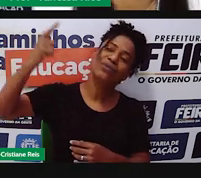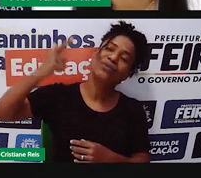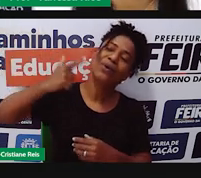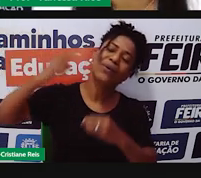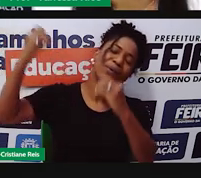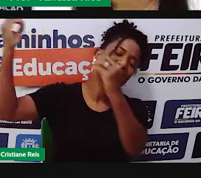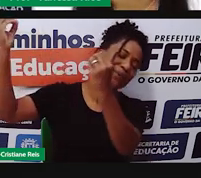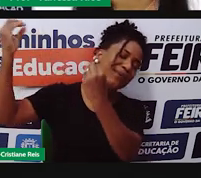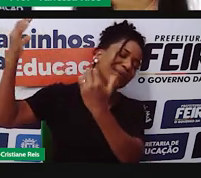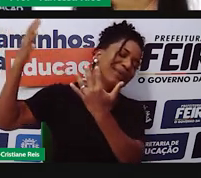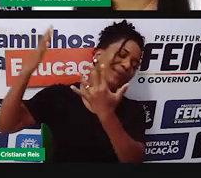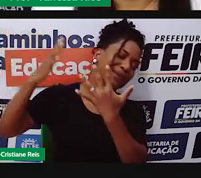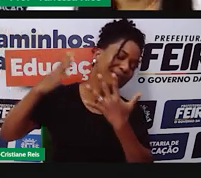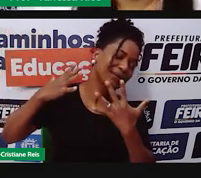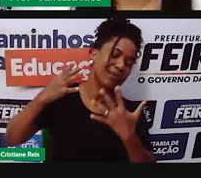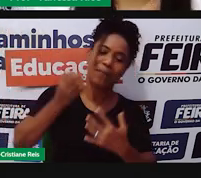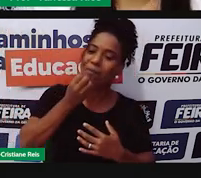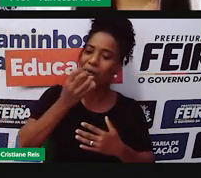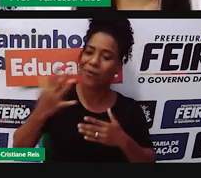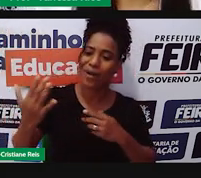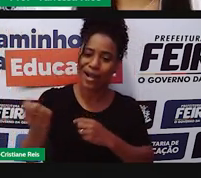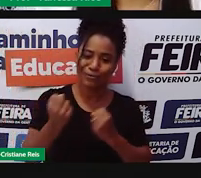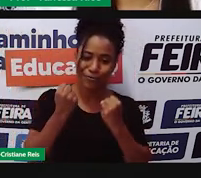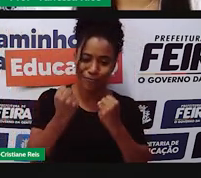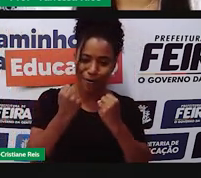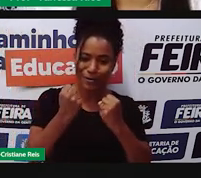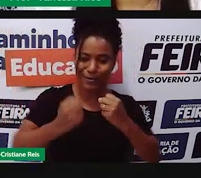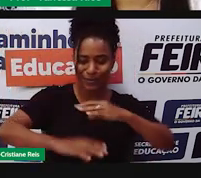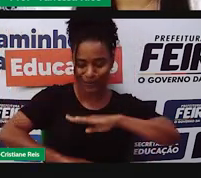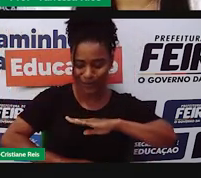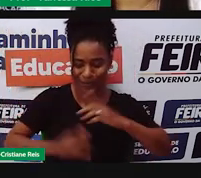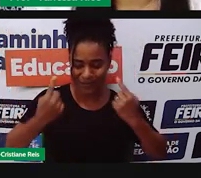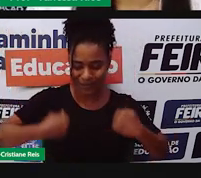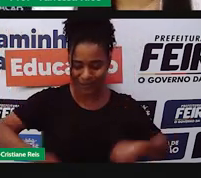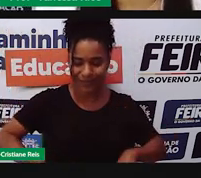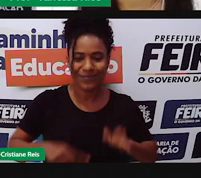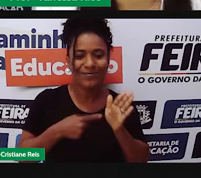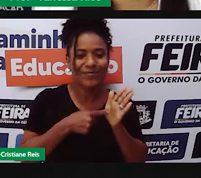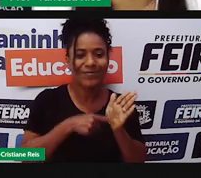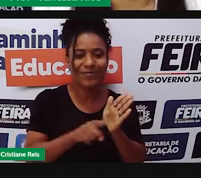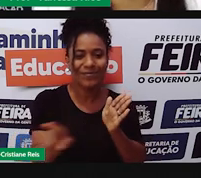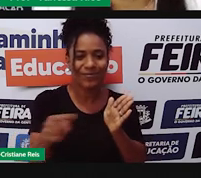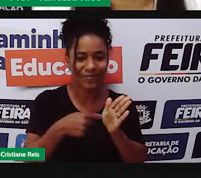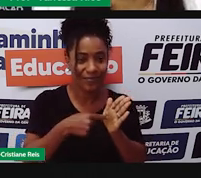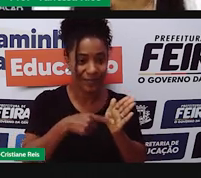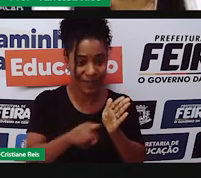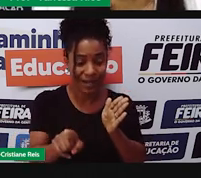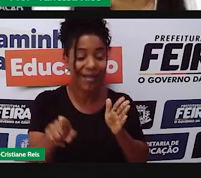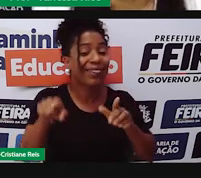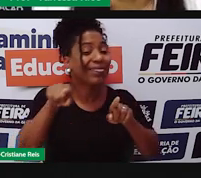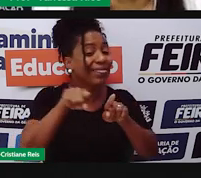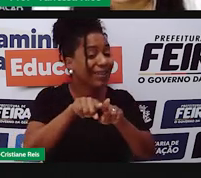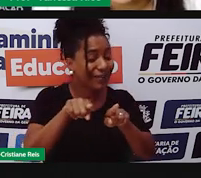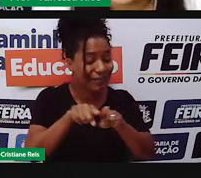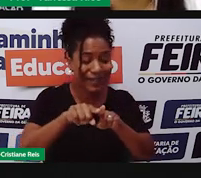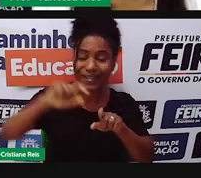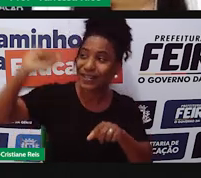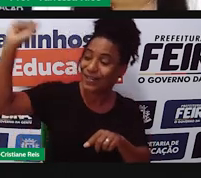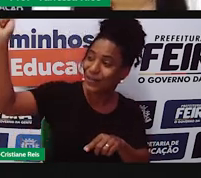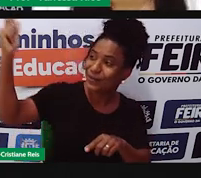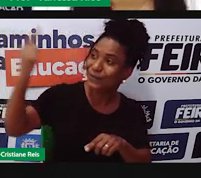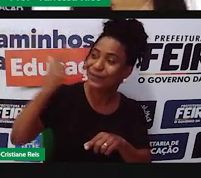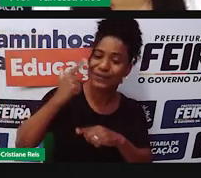nosso sistema imunológico. Além disso, tomar sol melhora o